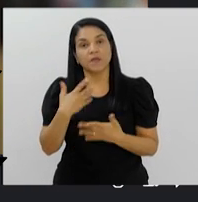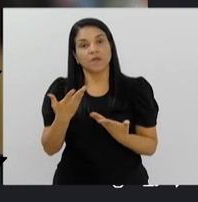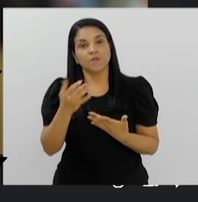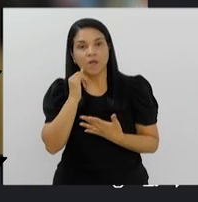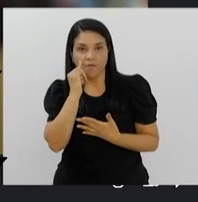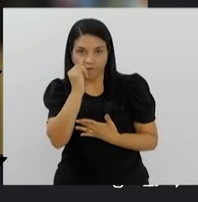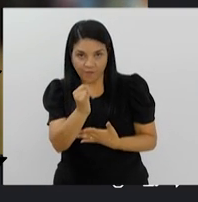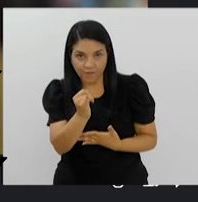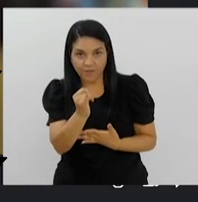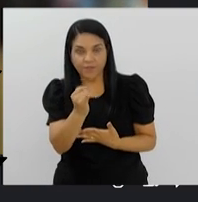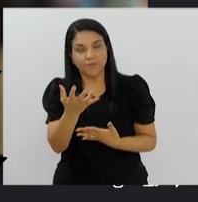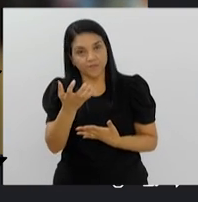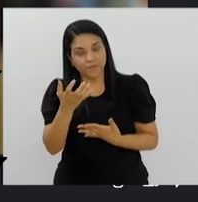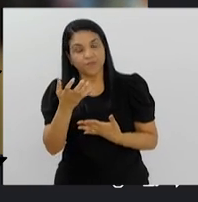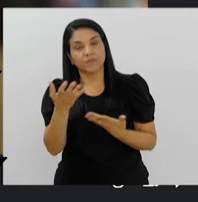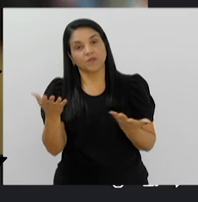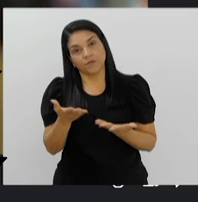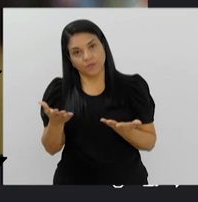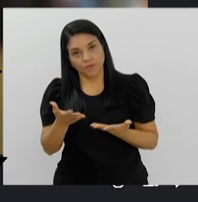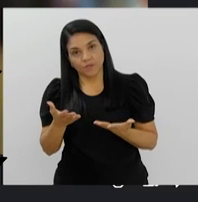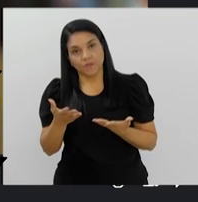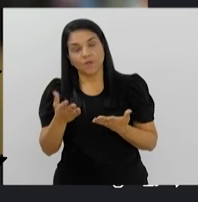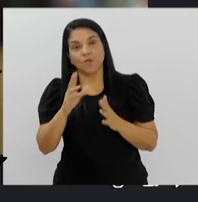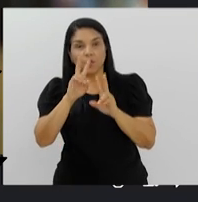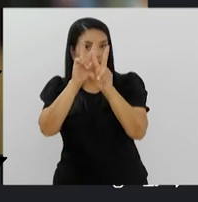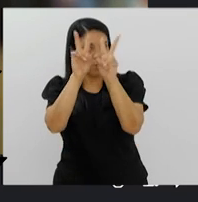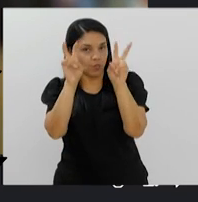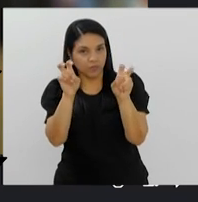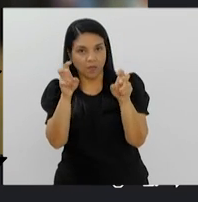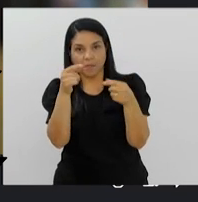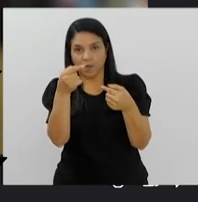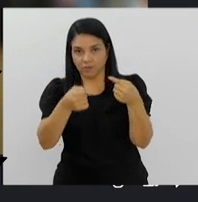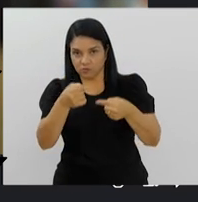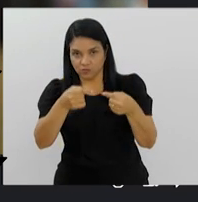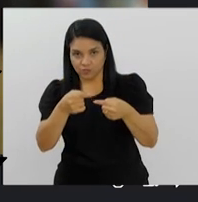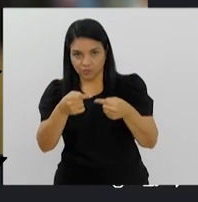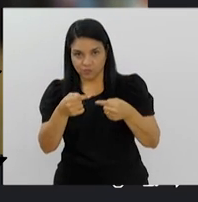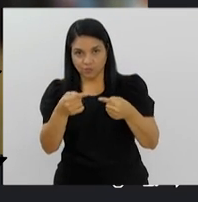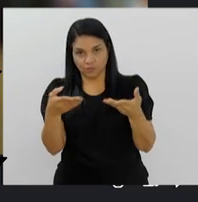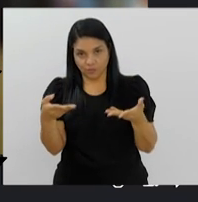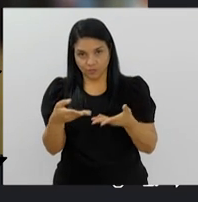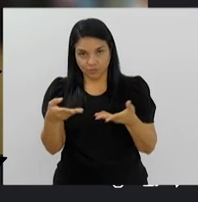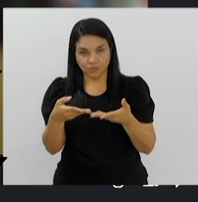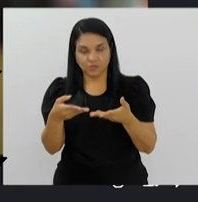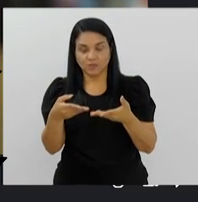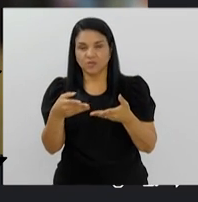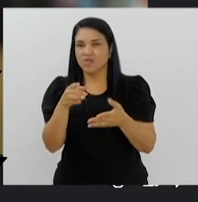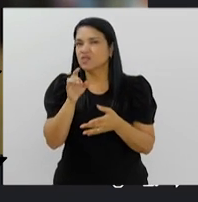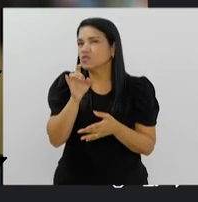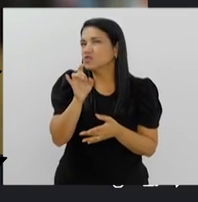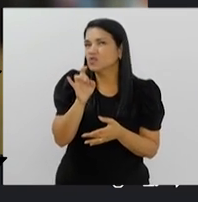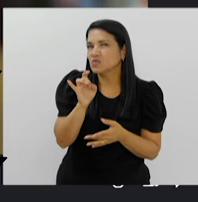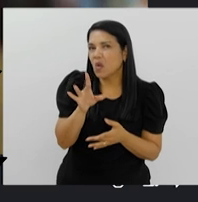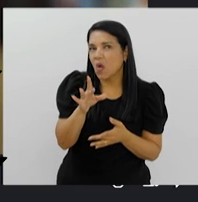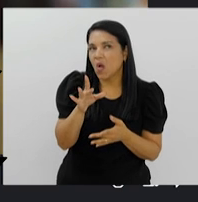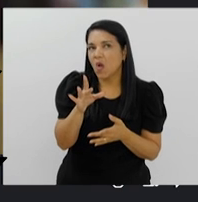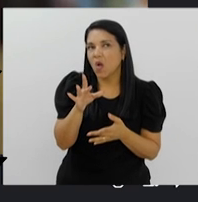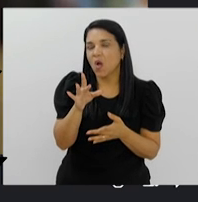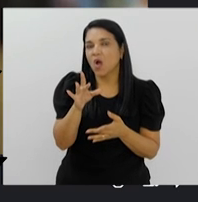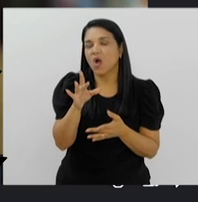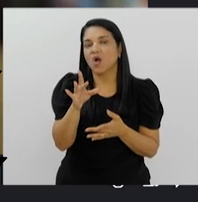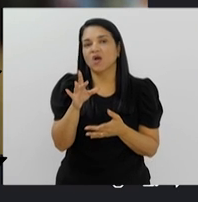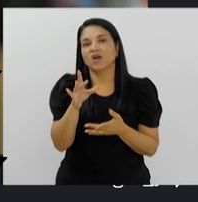dizer eh desde já que esse tema que nós estamos discutindo ele não se trata apenas de desvios de